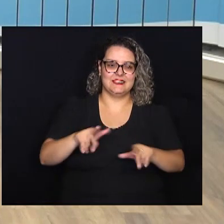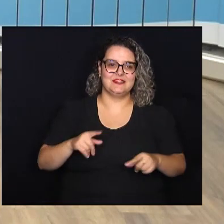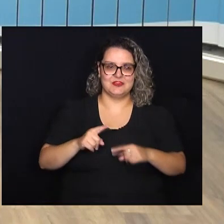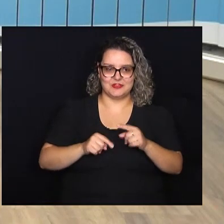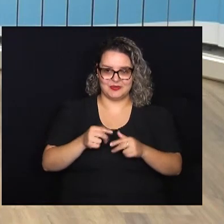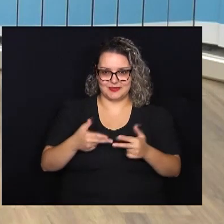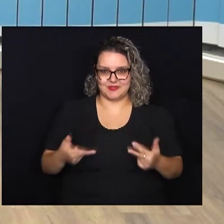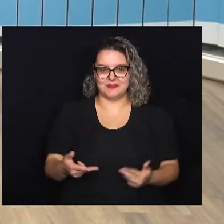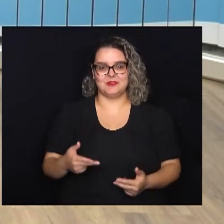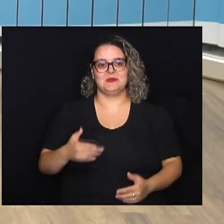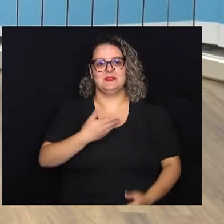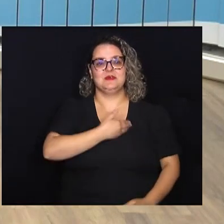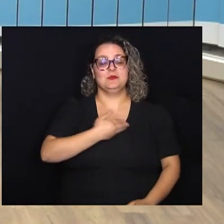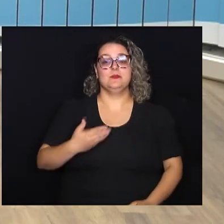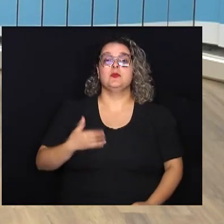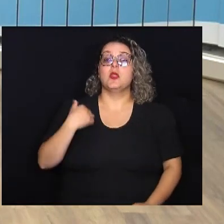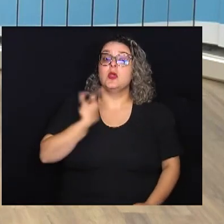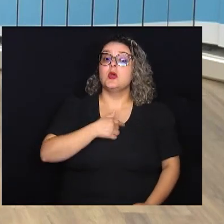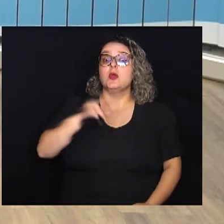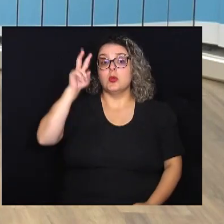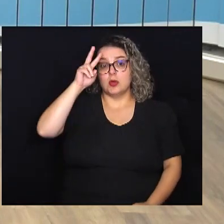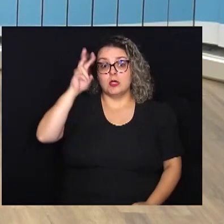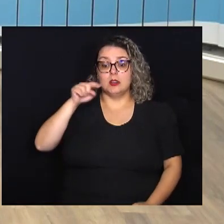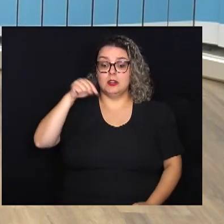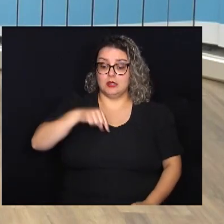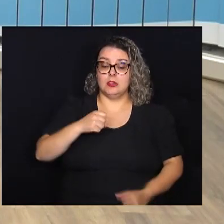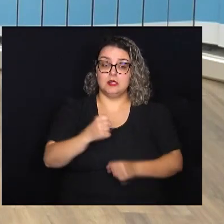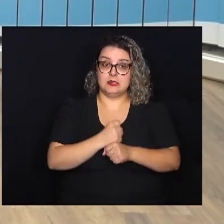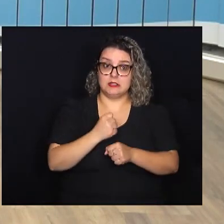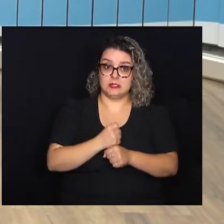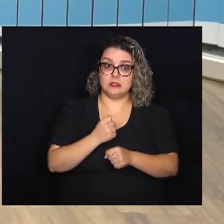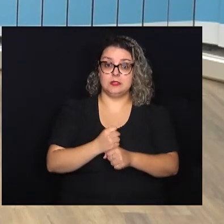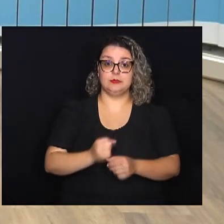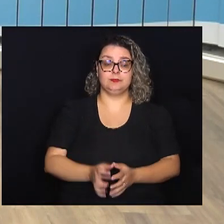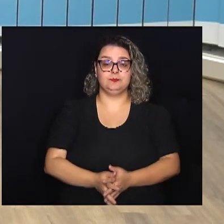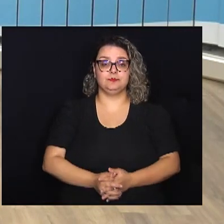equipamentos públicos e a gente lembra que esse ano